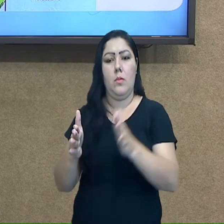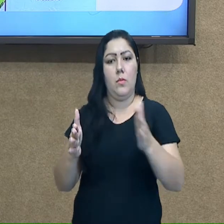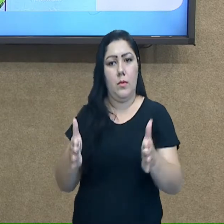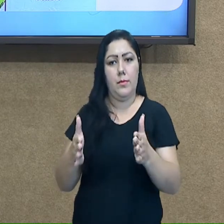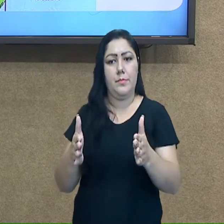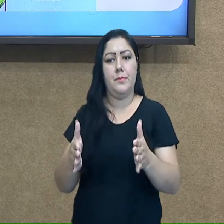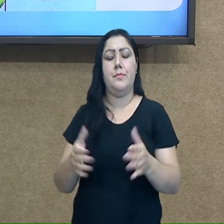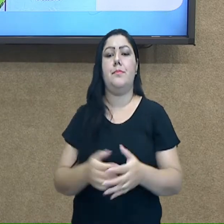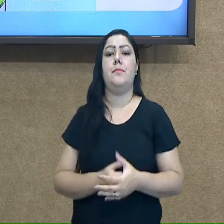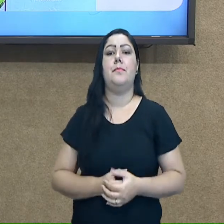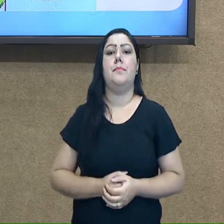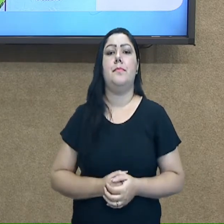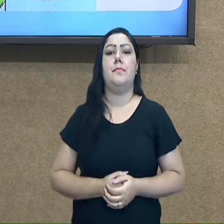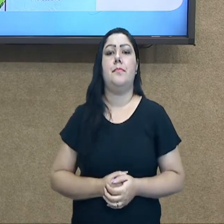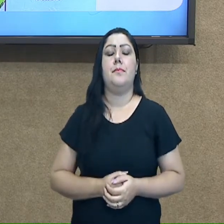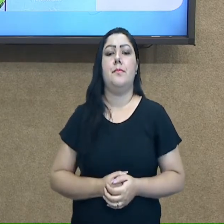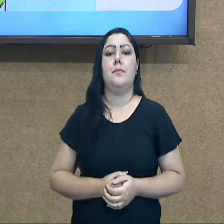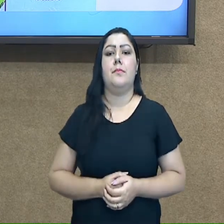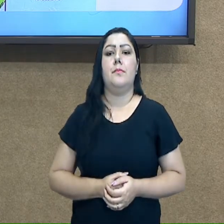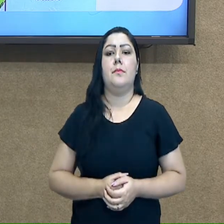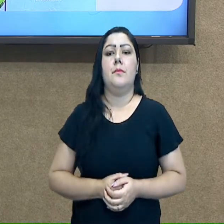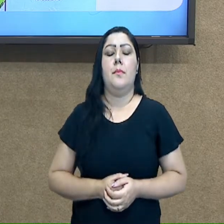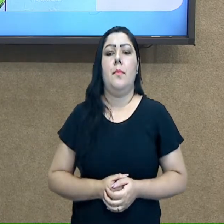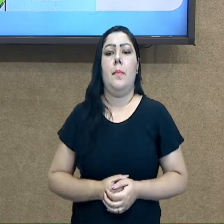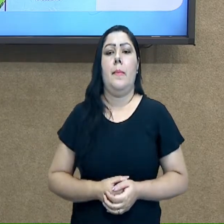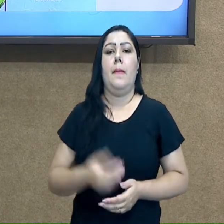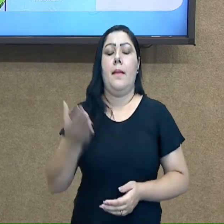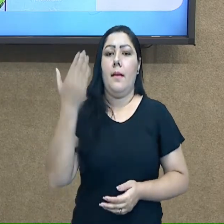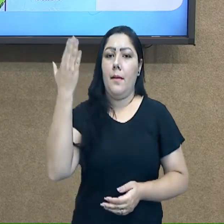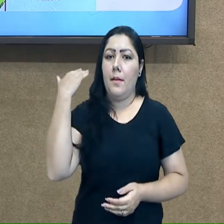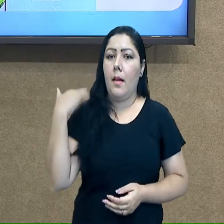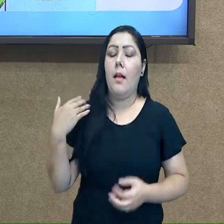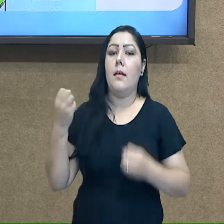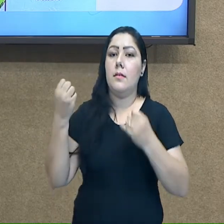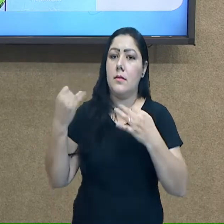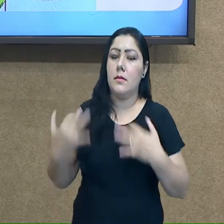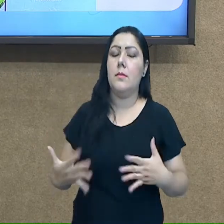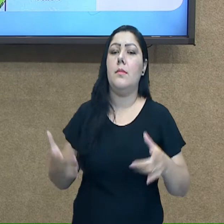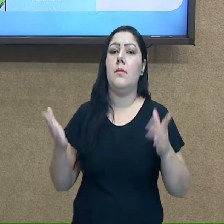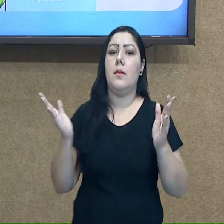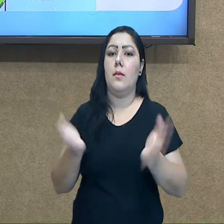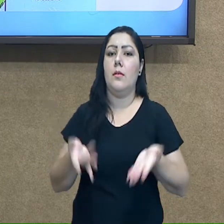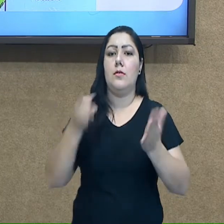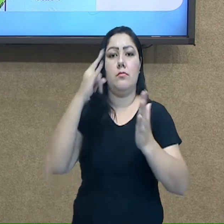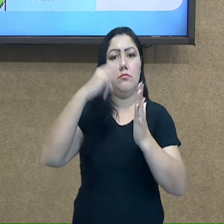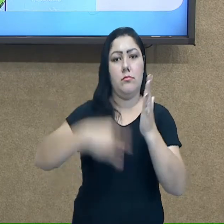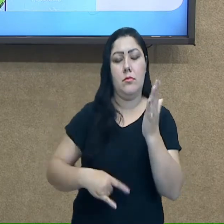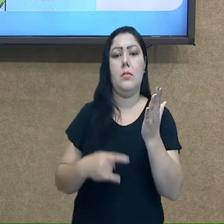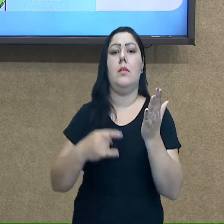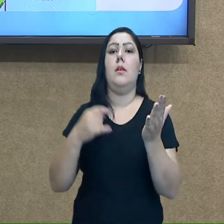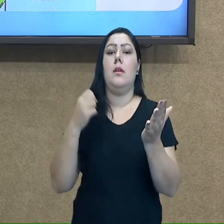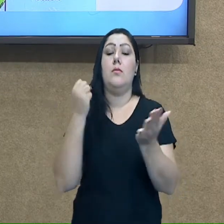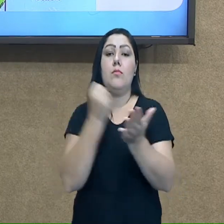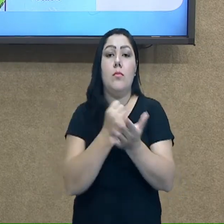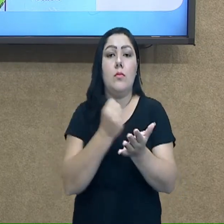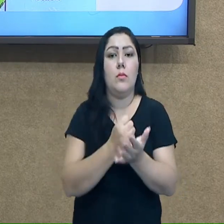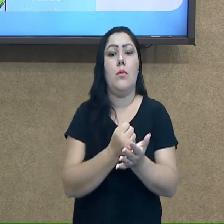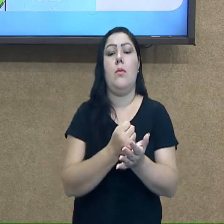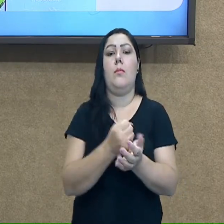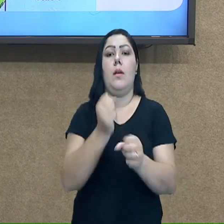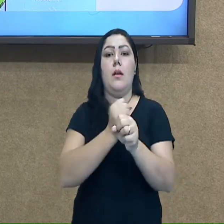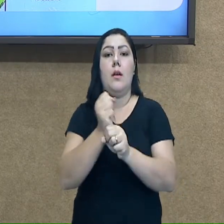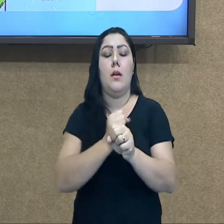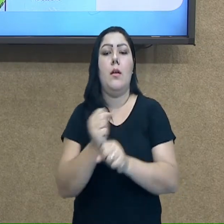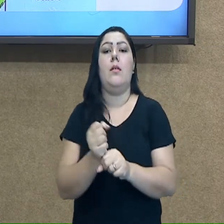esse processo. Como já vimos, como vinha falado, deste Tratado de Tordesilhas, foi um documento assinado em junho de